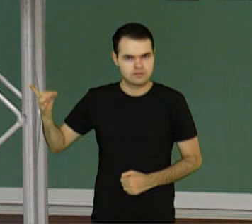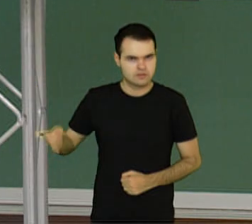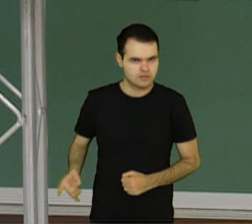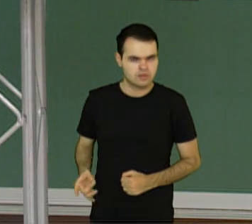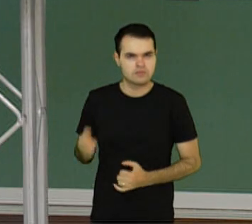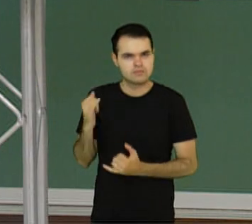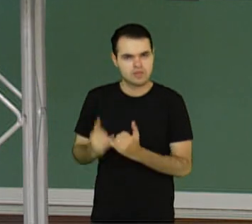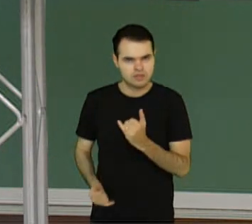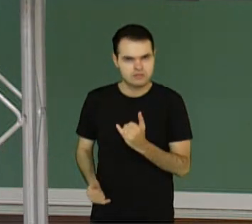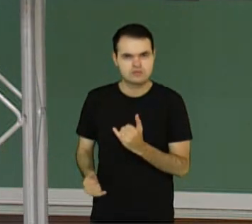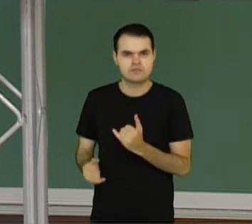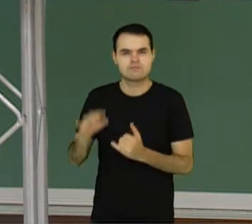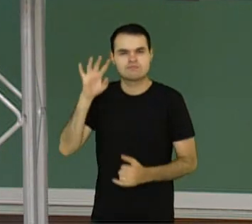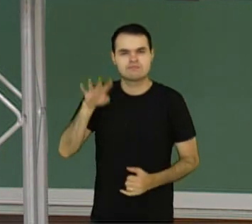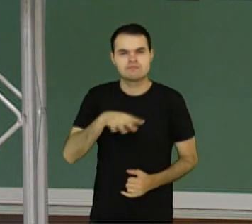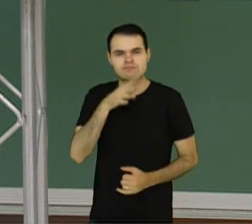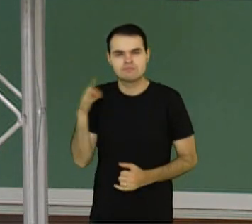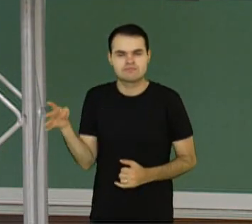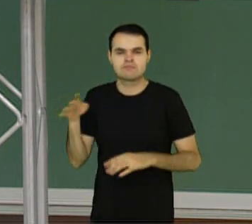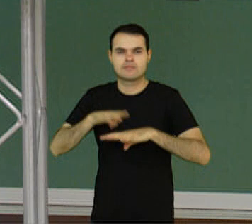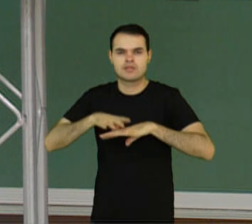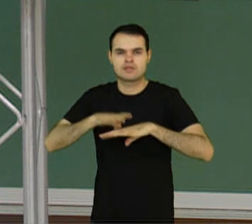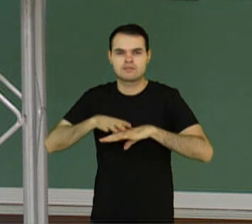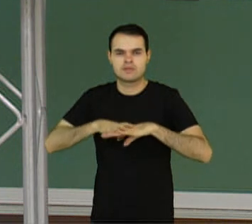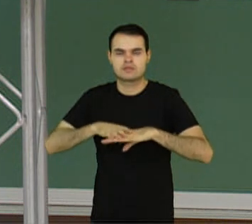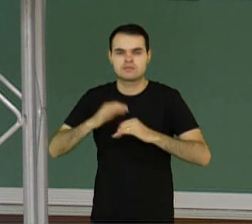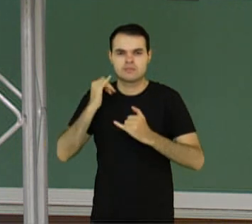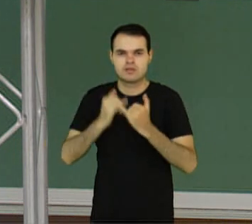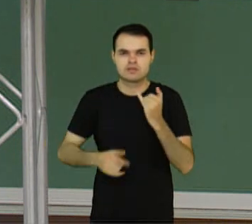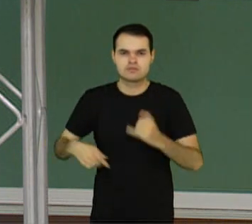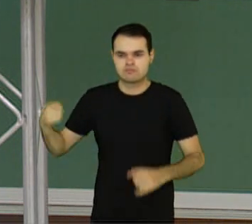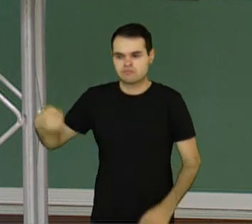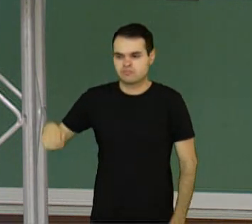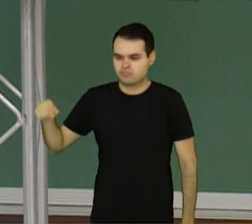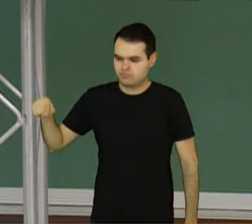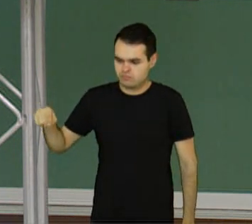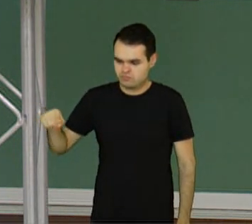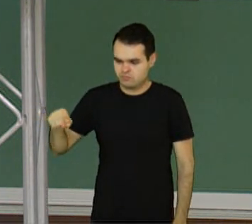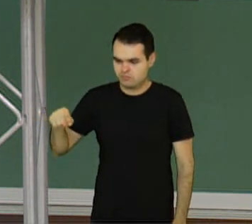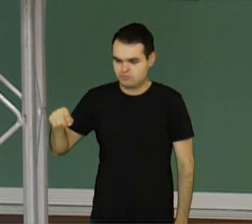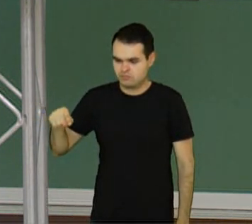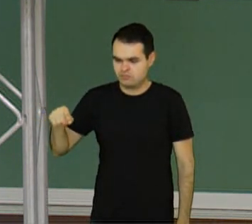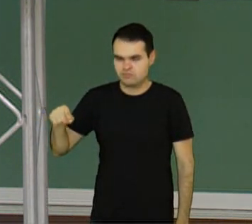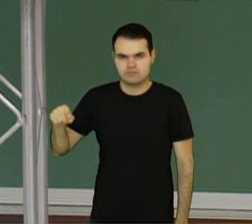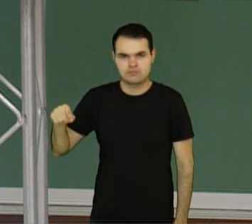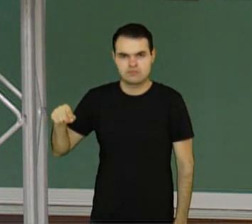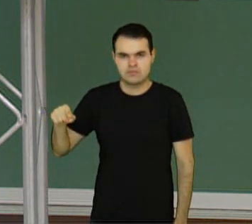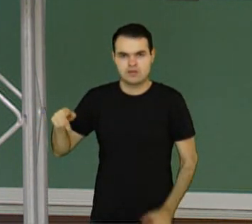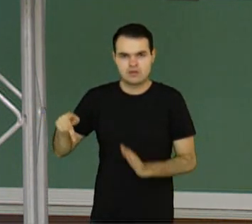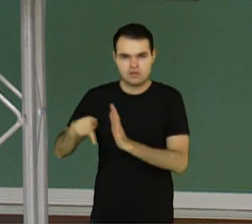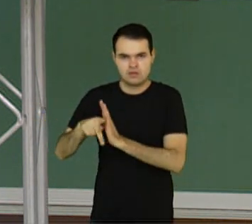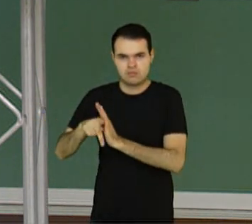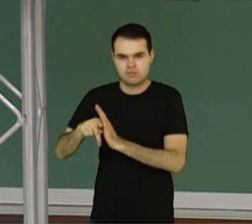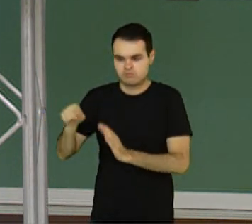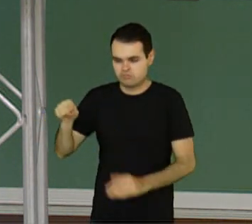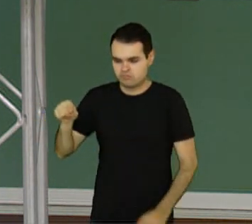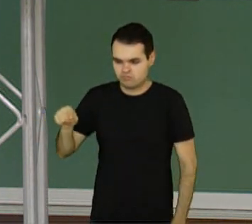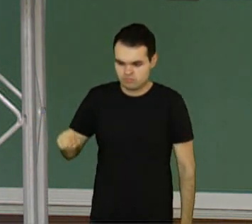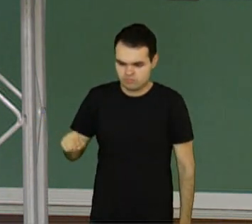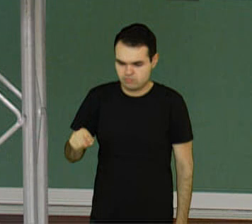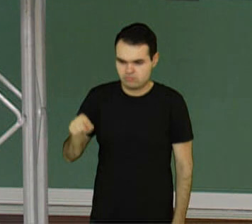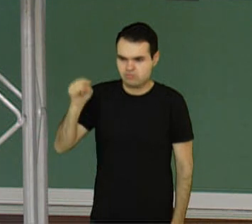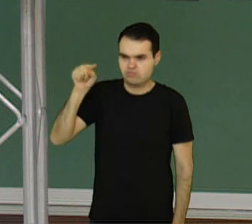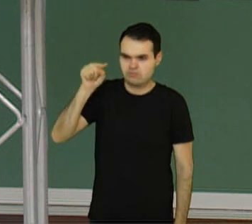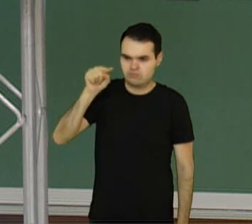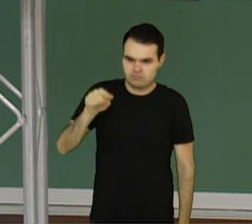fosse um caderno de matemática com quadrinhos. Esse primeiro pulso que está avançando para a direita vai um quadradinho para baixo e depois um